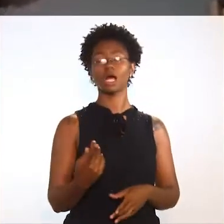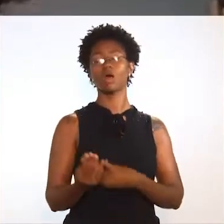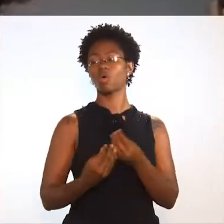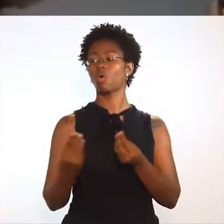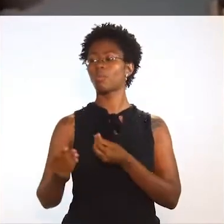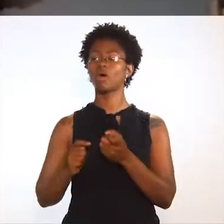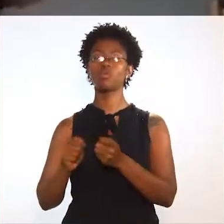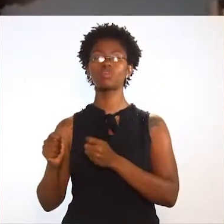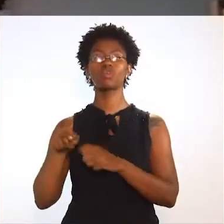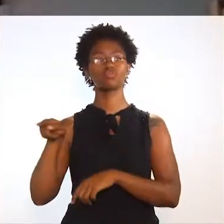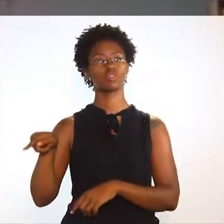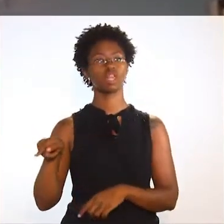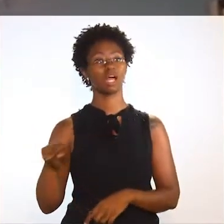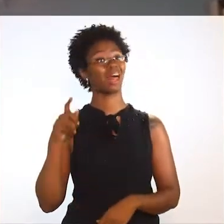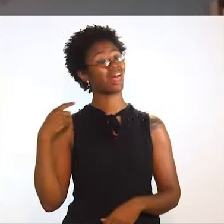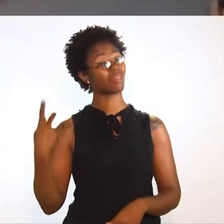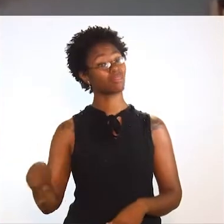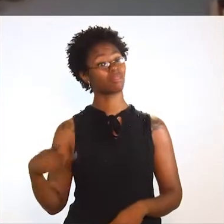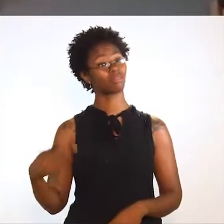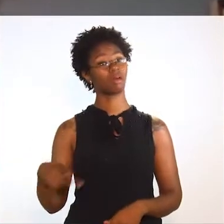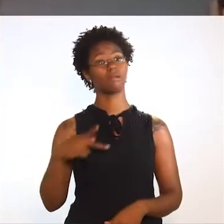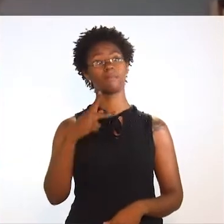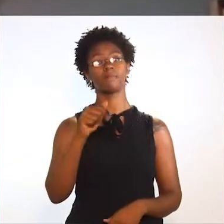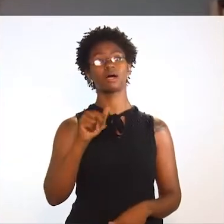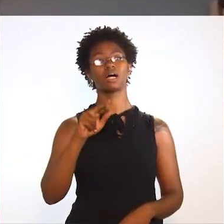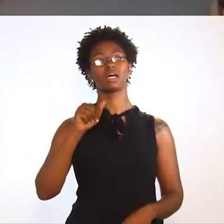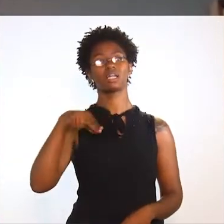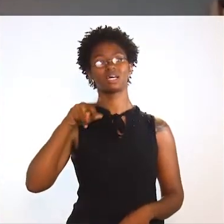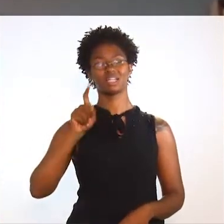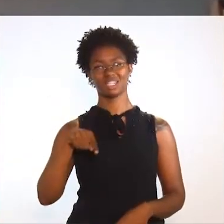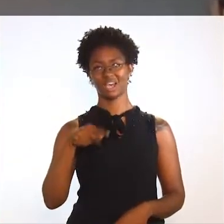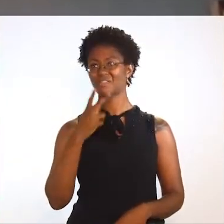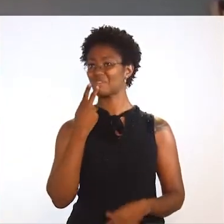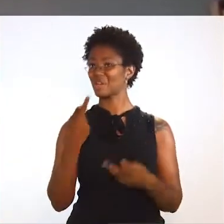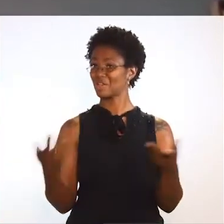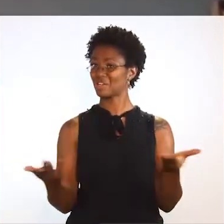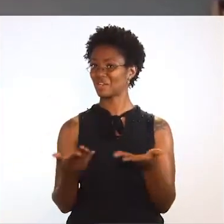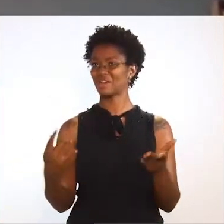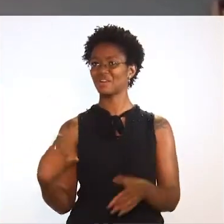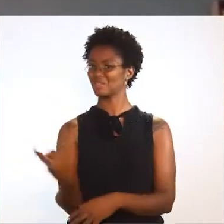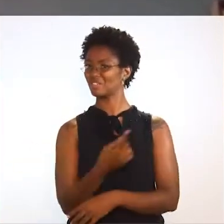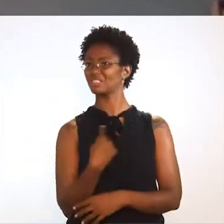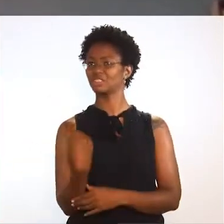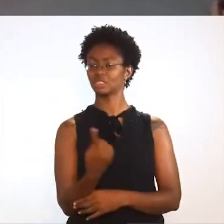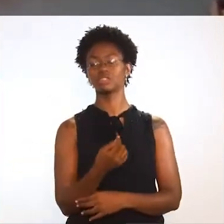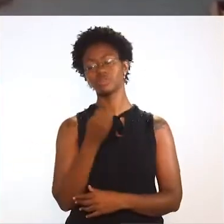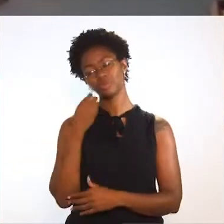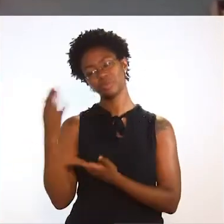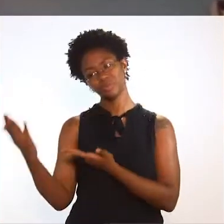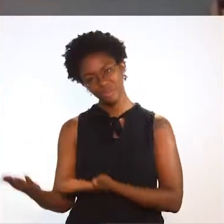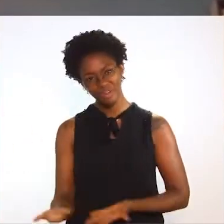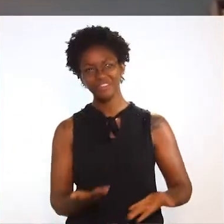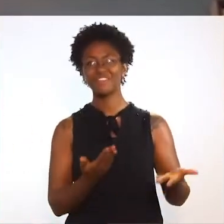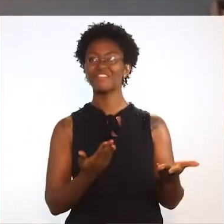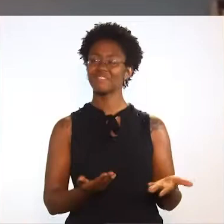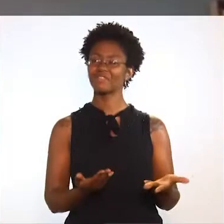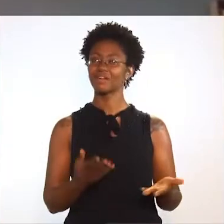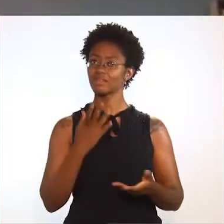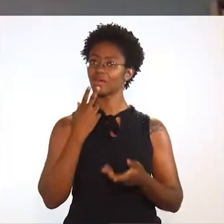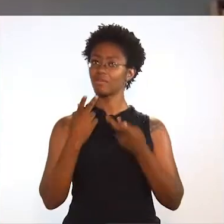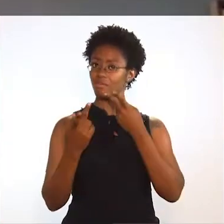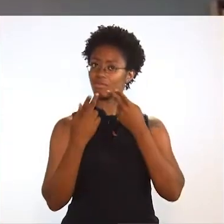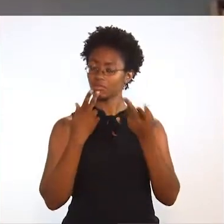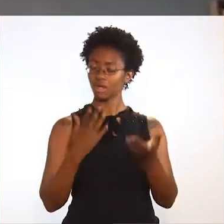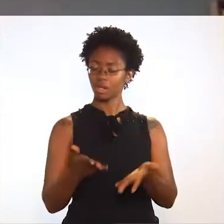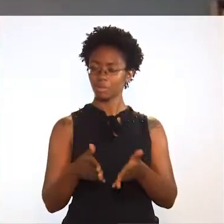impacto social dela. A Ariane é do Paraná. Então, tá falando diretamente do Paraná para a gente. Seja muito bem-vinda, Ariane. Conta aí um pouquinho